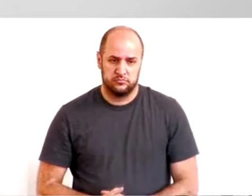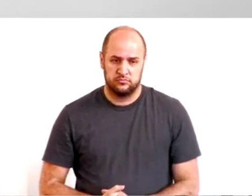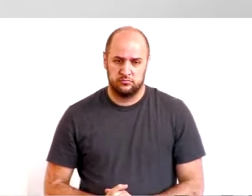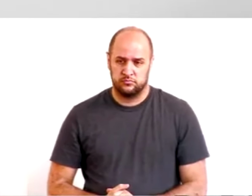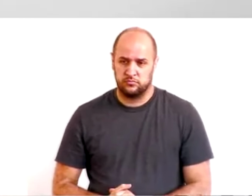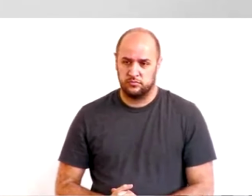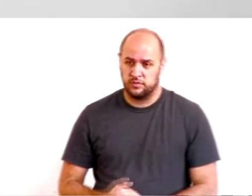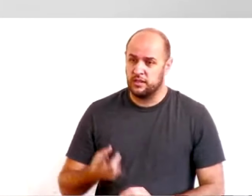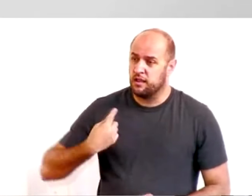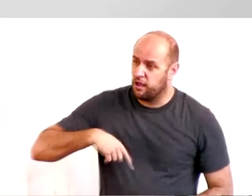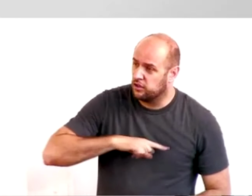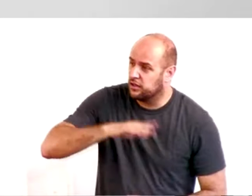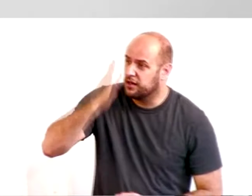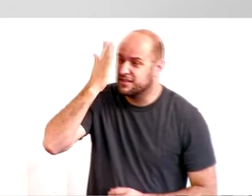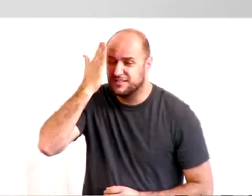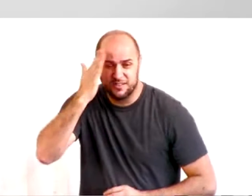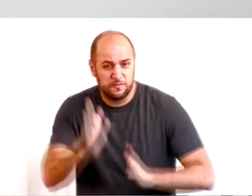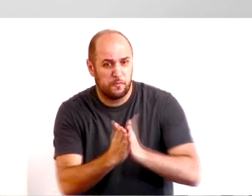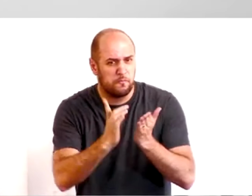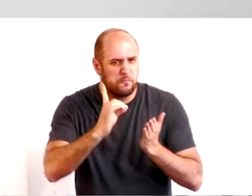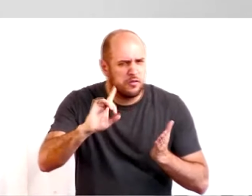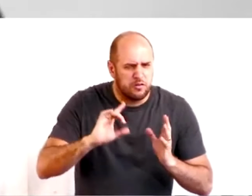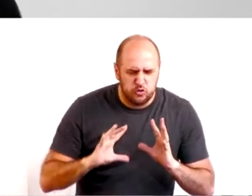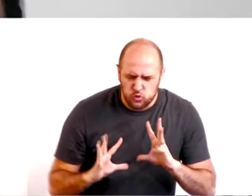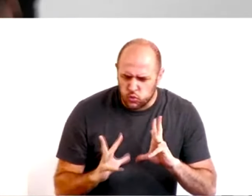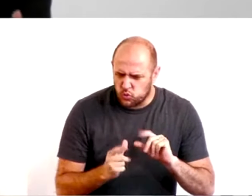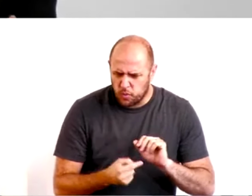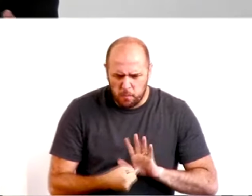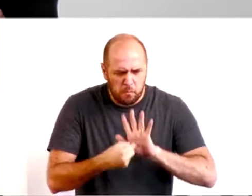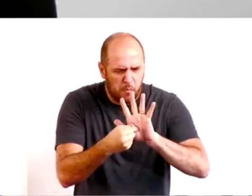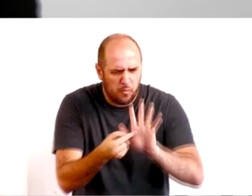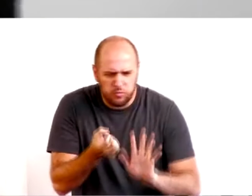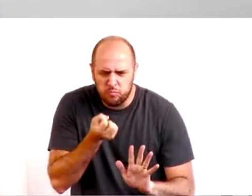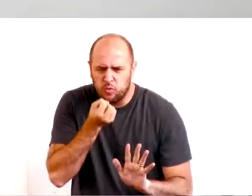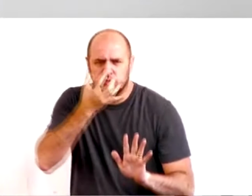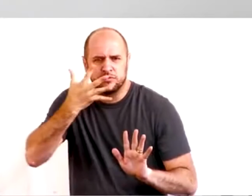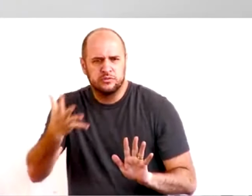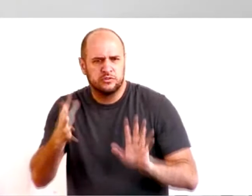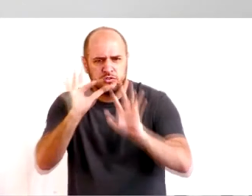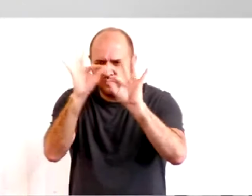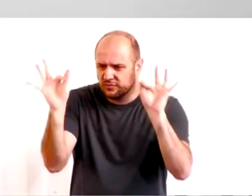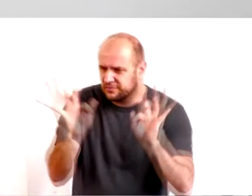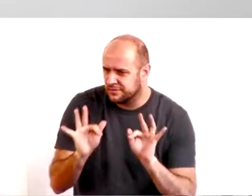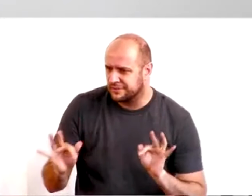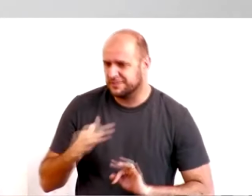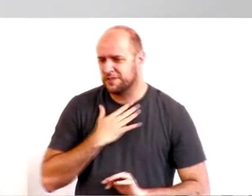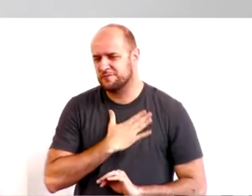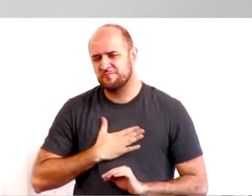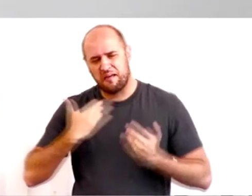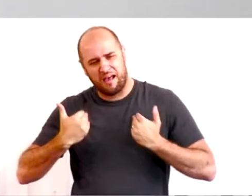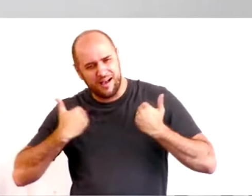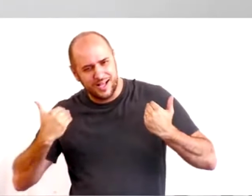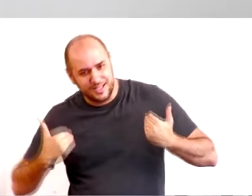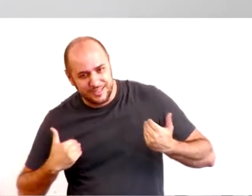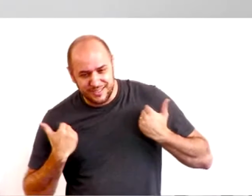E nós sabemos pela Escritura que toda a expressão de bondade, de alegria, de prazer,